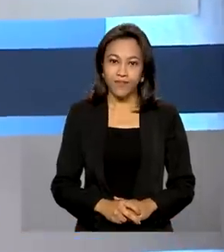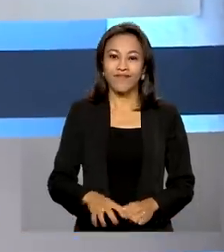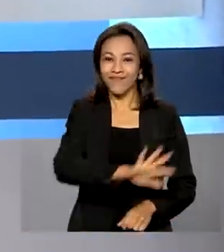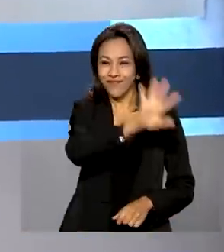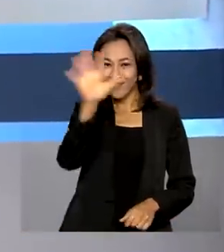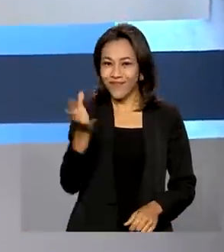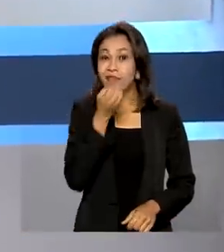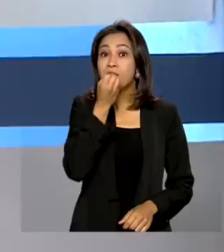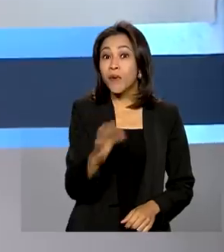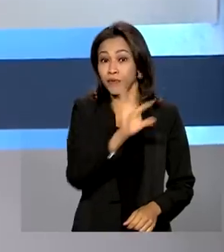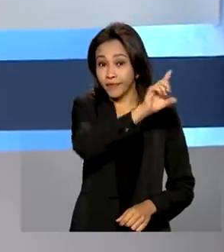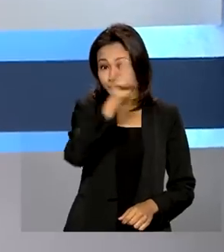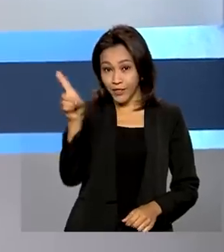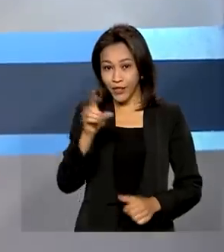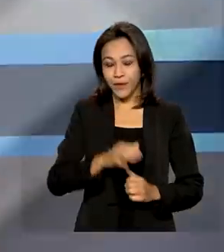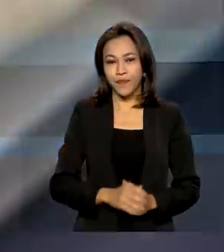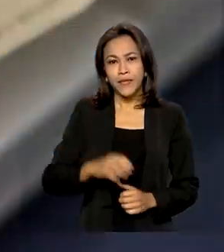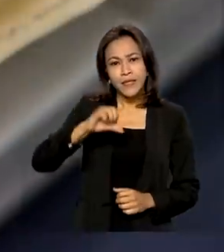Olá, bom dia.